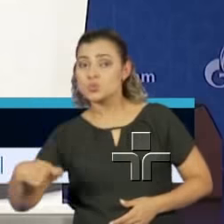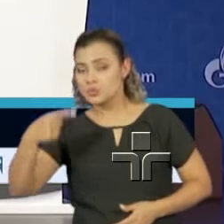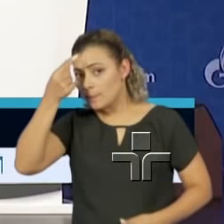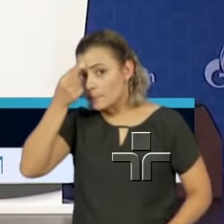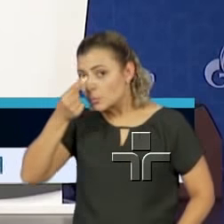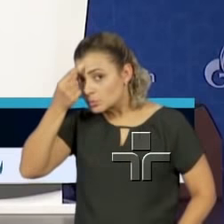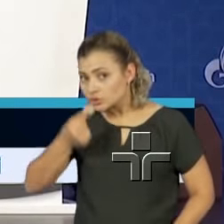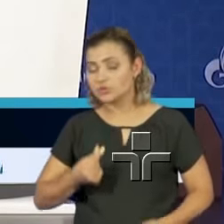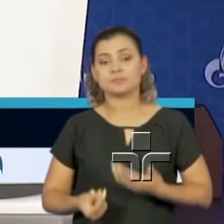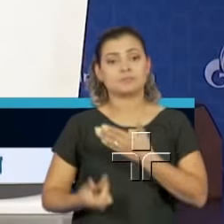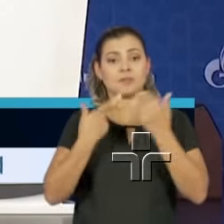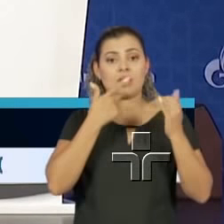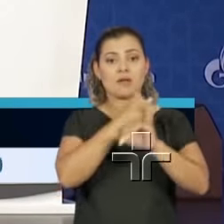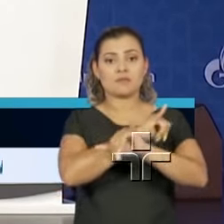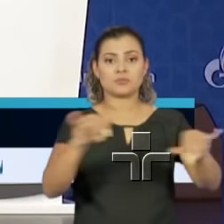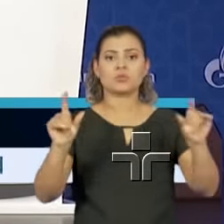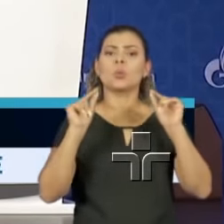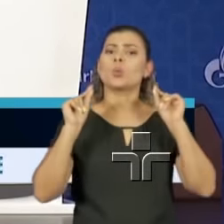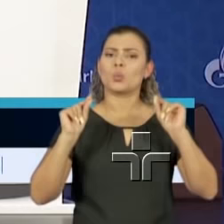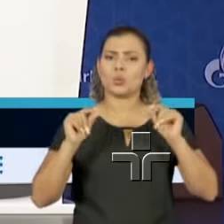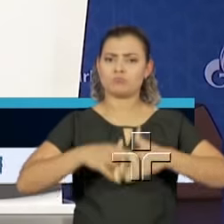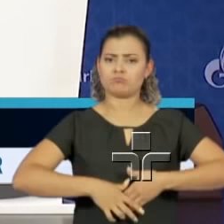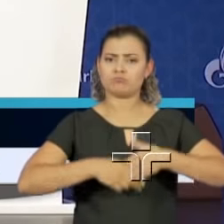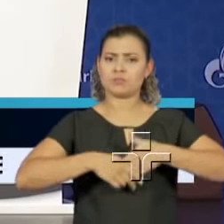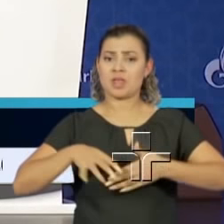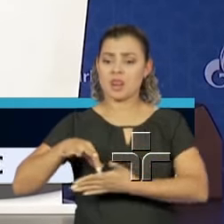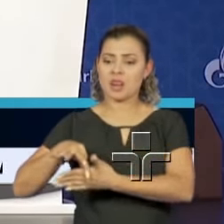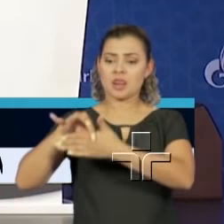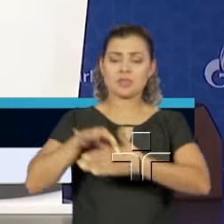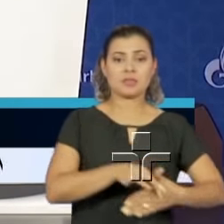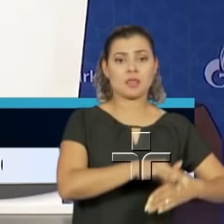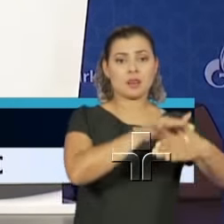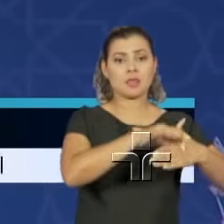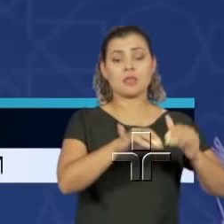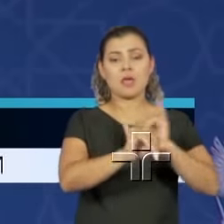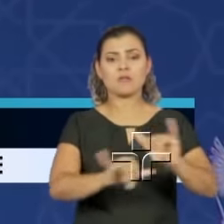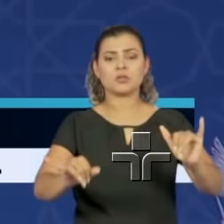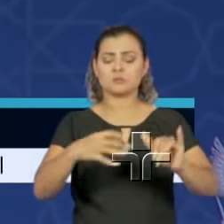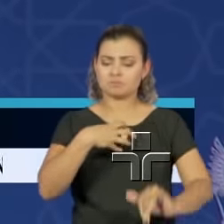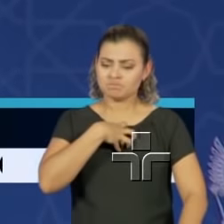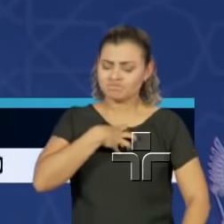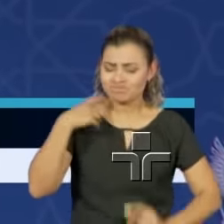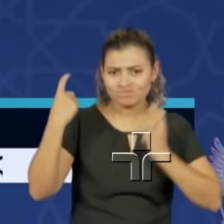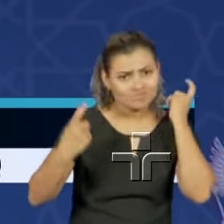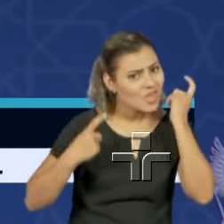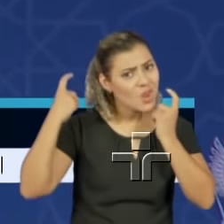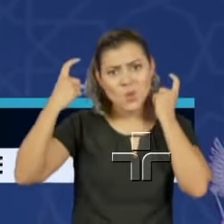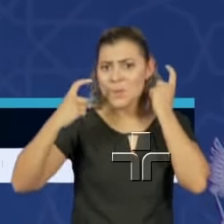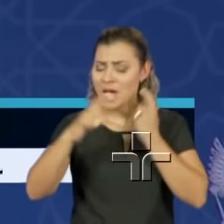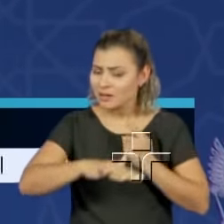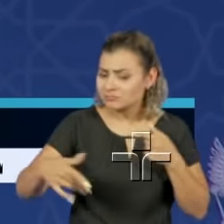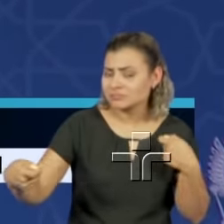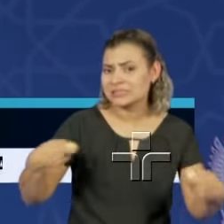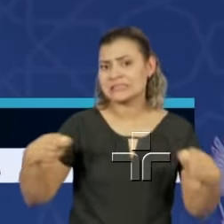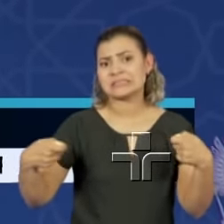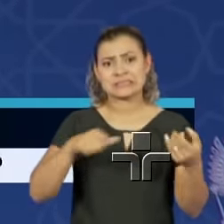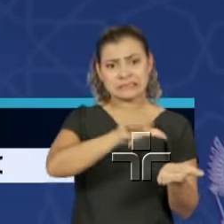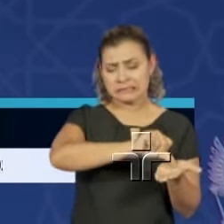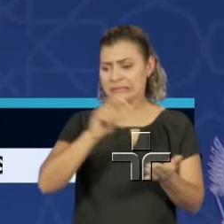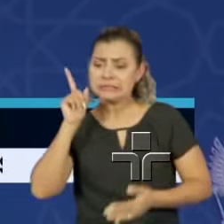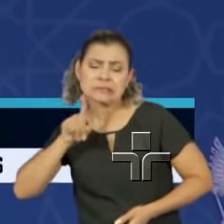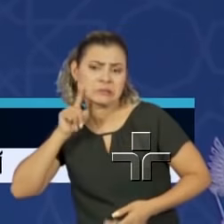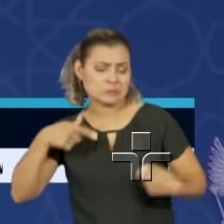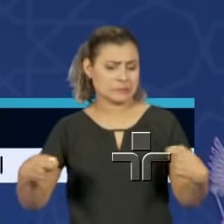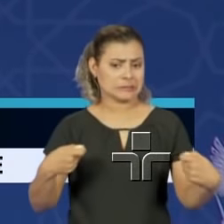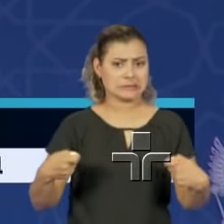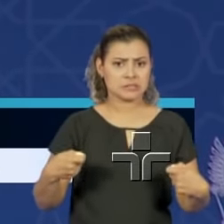Putin. Em declaração conjunta, os dois líderes expressaram estar profundamente preocupados com a situação. Erdogan disse